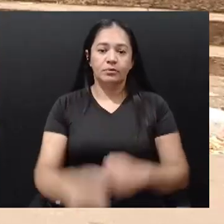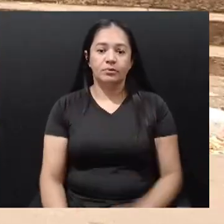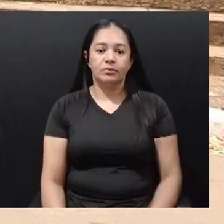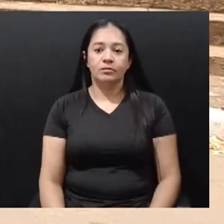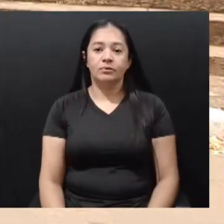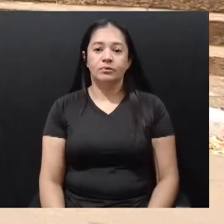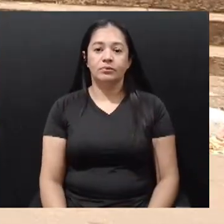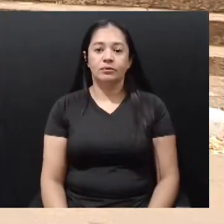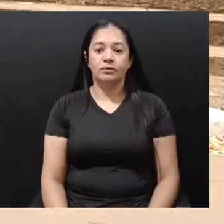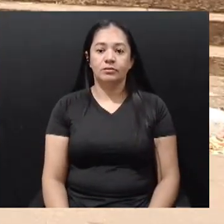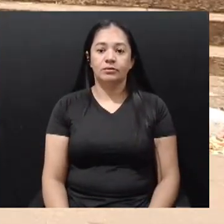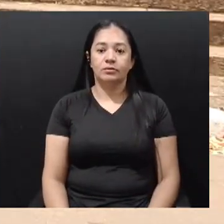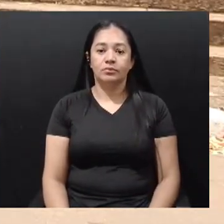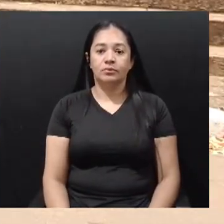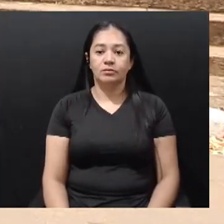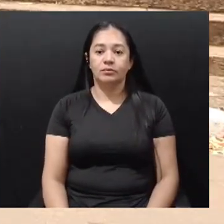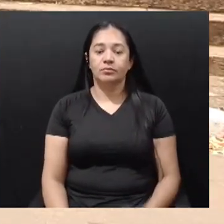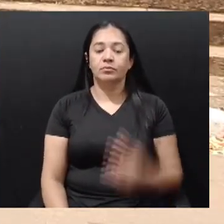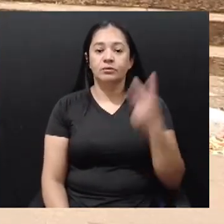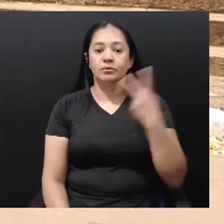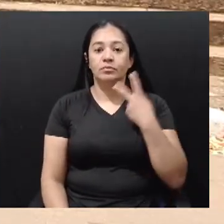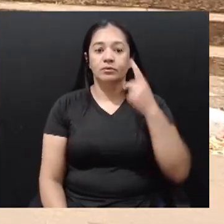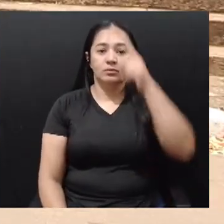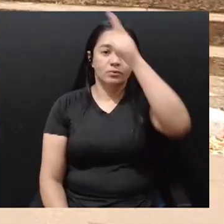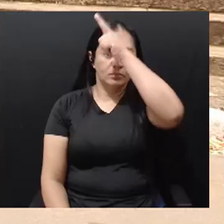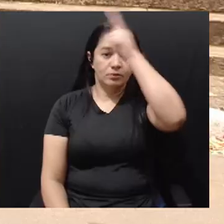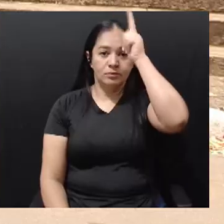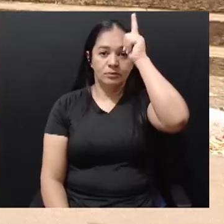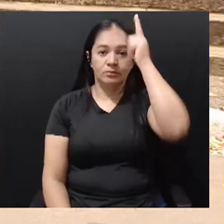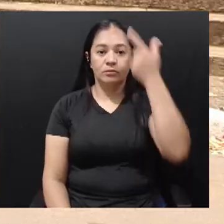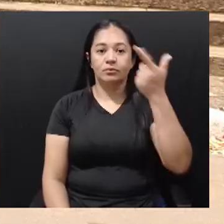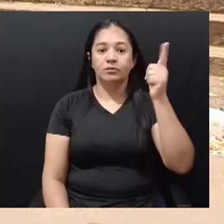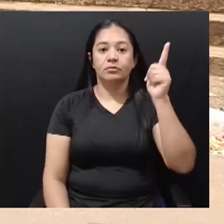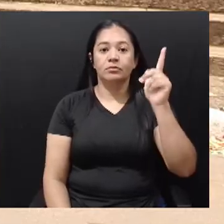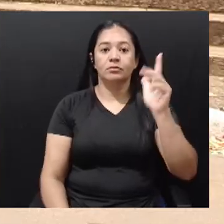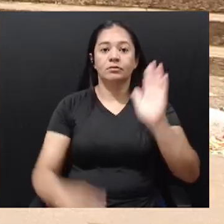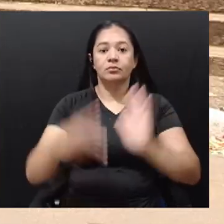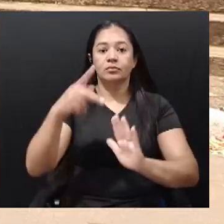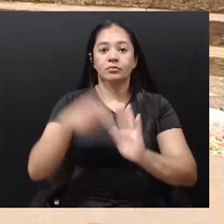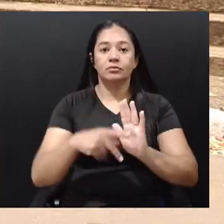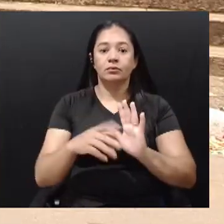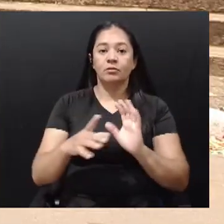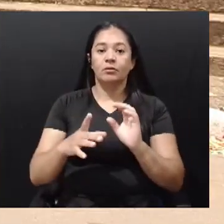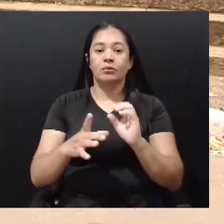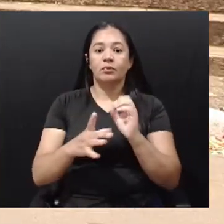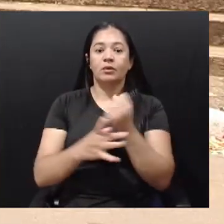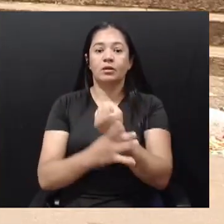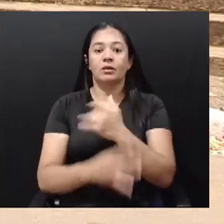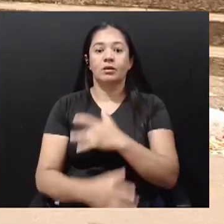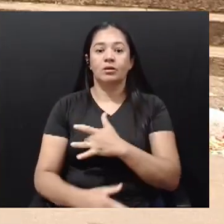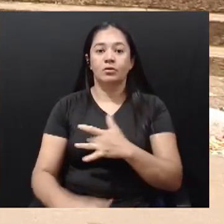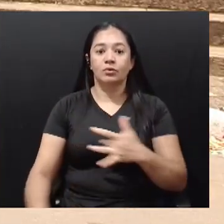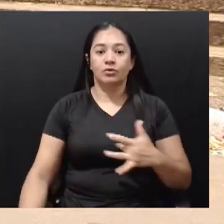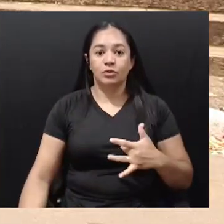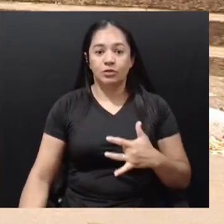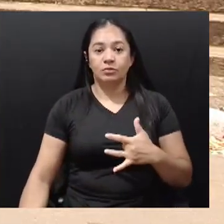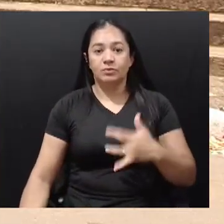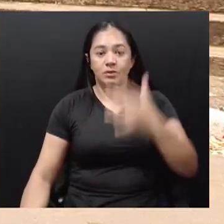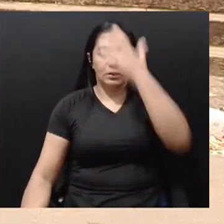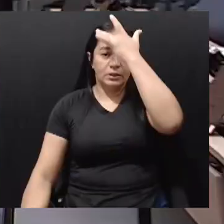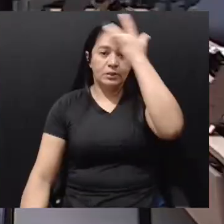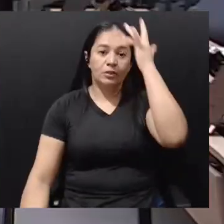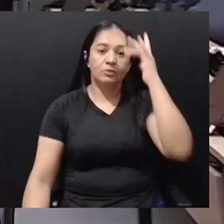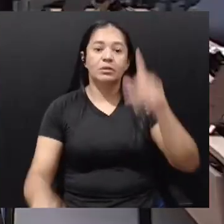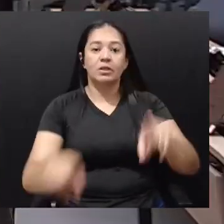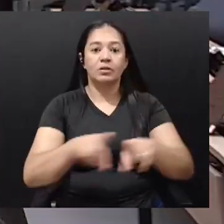de autoria do vereador Gustavo Peta, um outro projeto visa assegurar a saúde mental e o bem-estar dos profissionais da rede